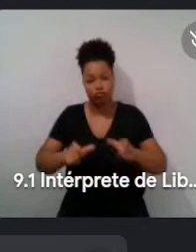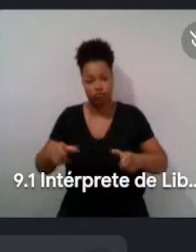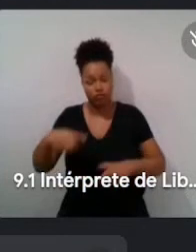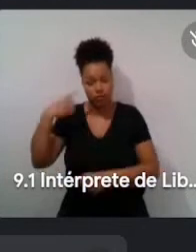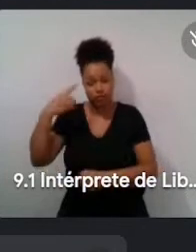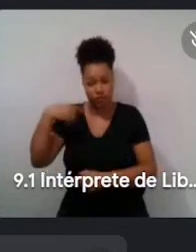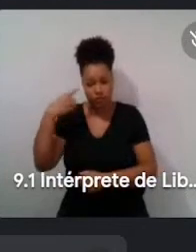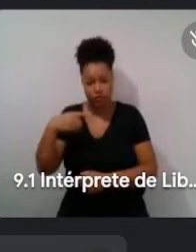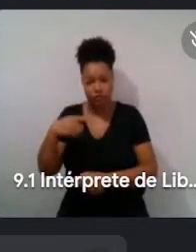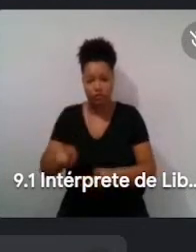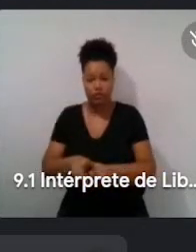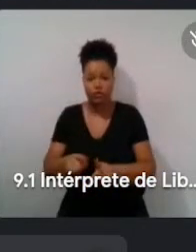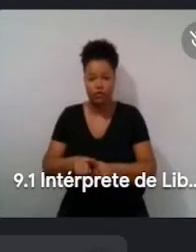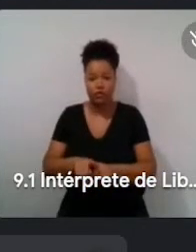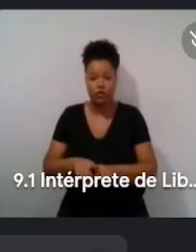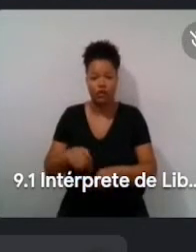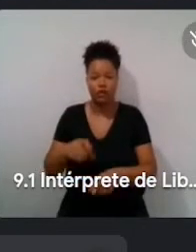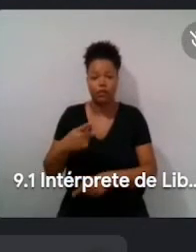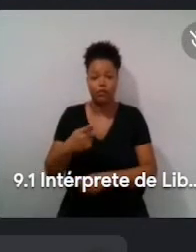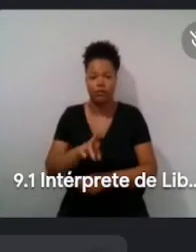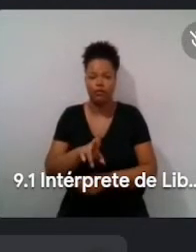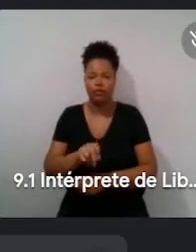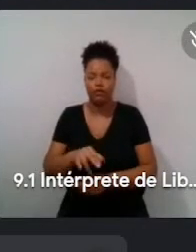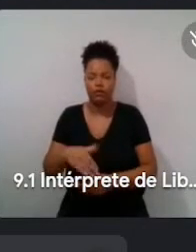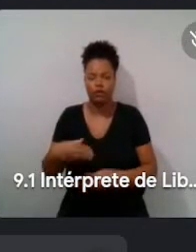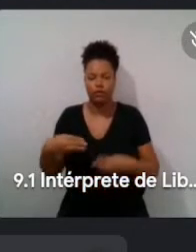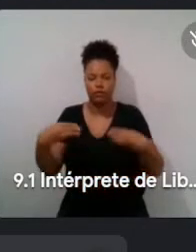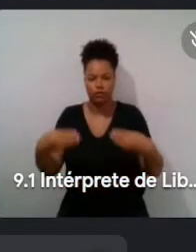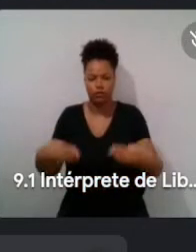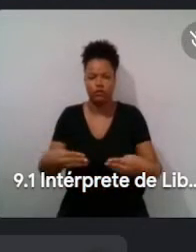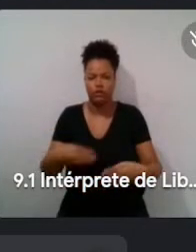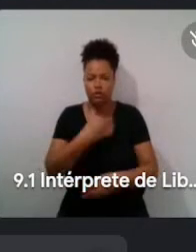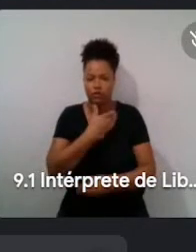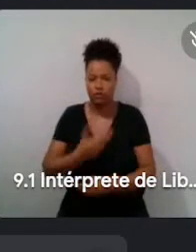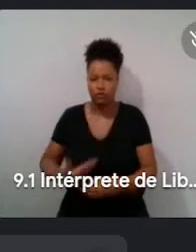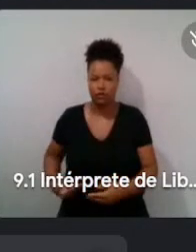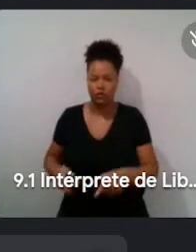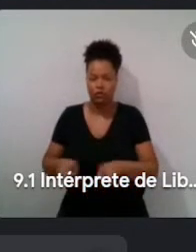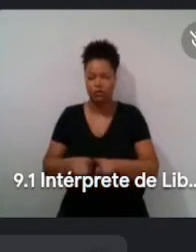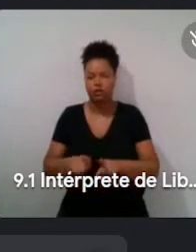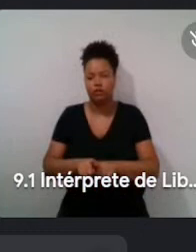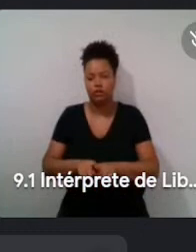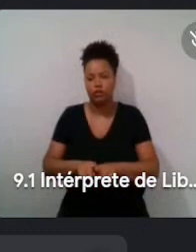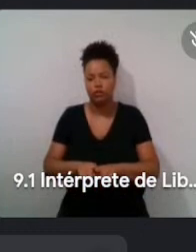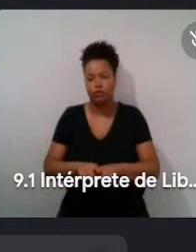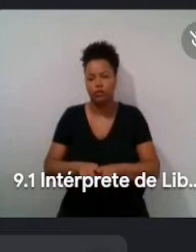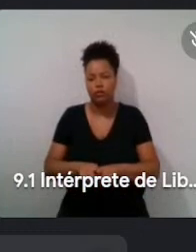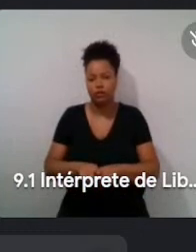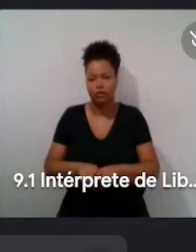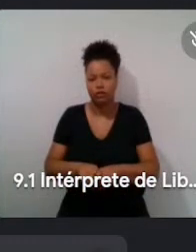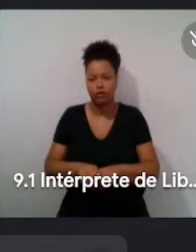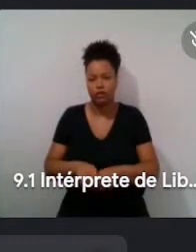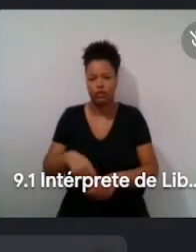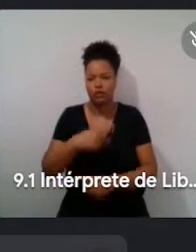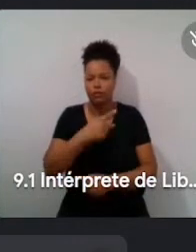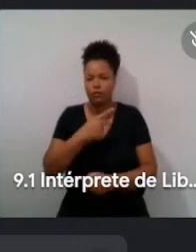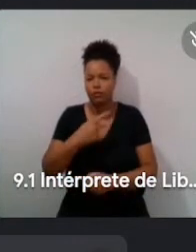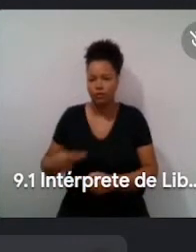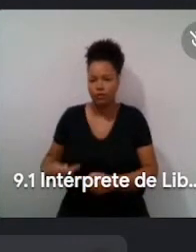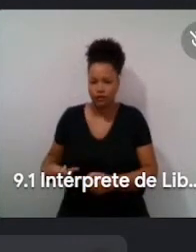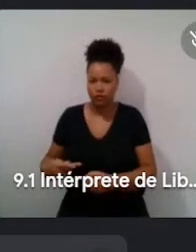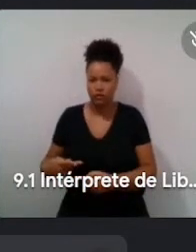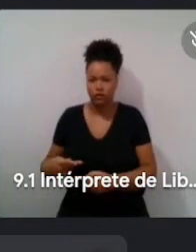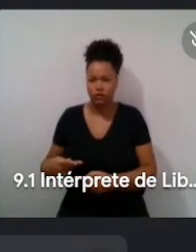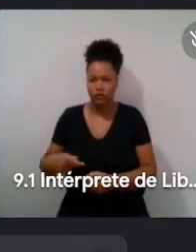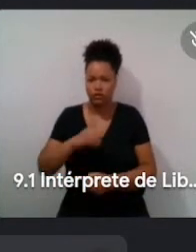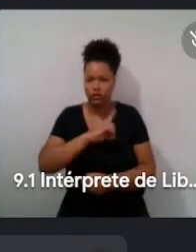ilustre procurador da República, eu restituo a presidência ao ilustre presidente